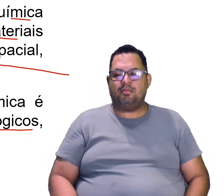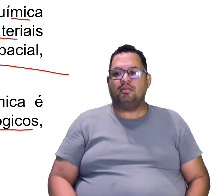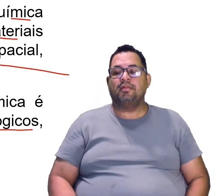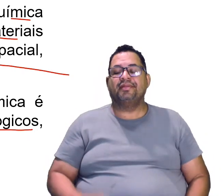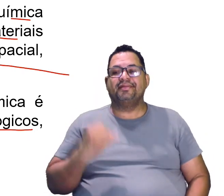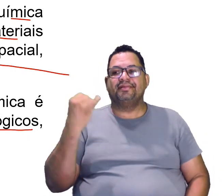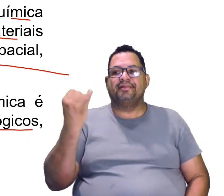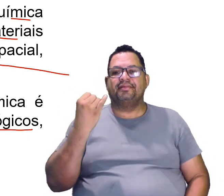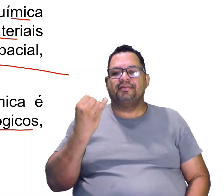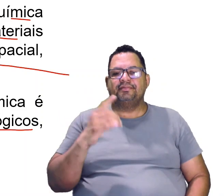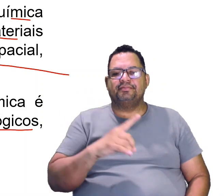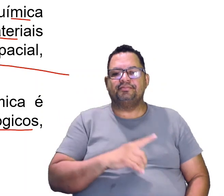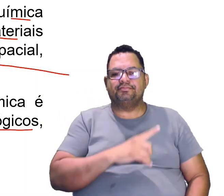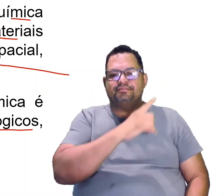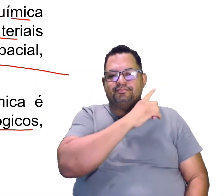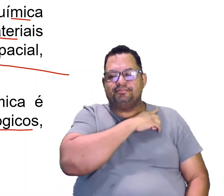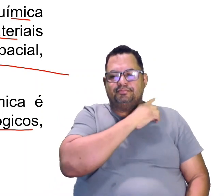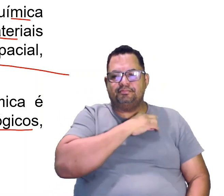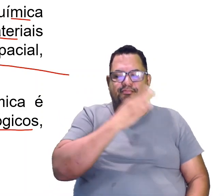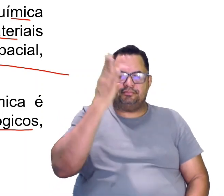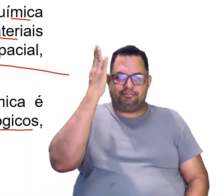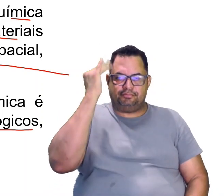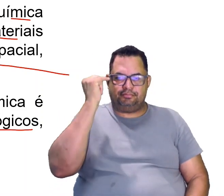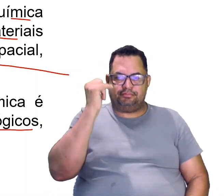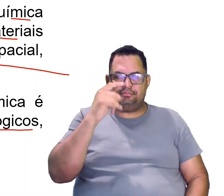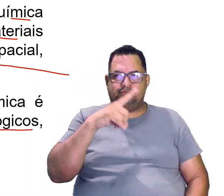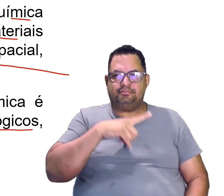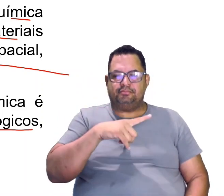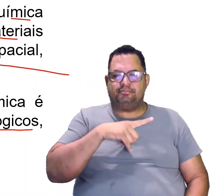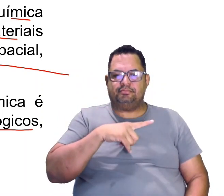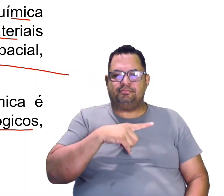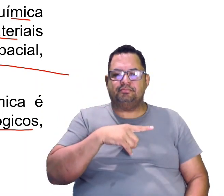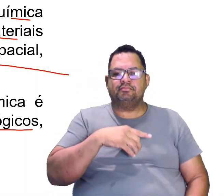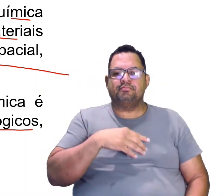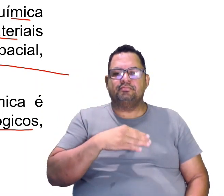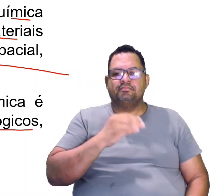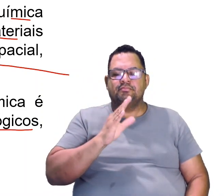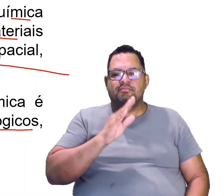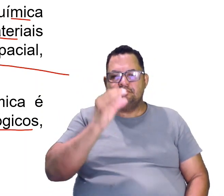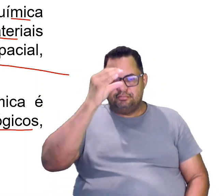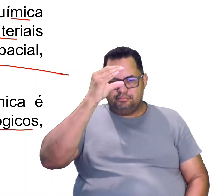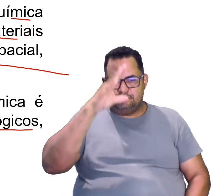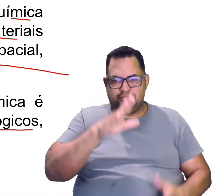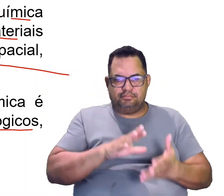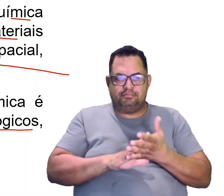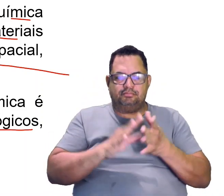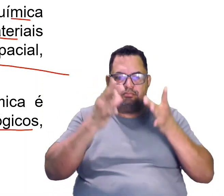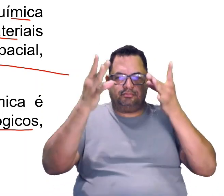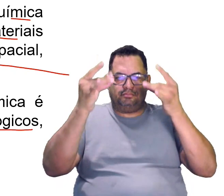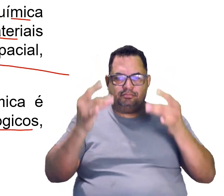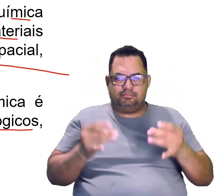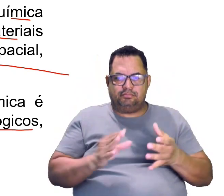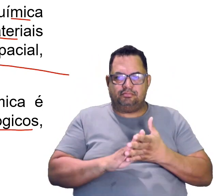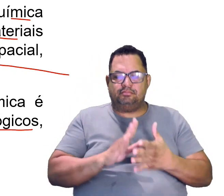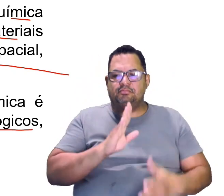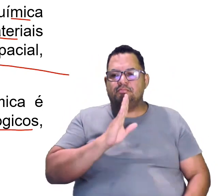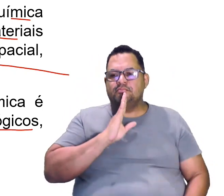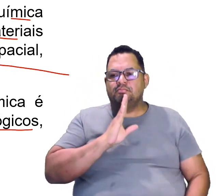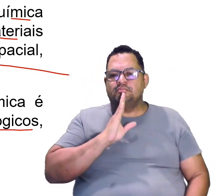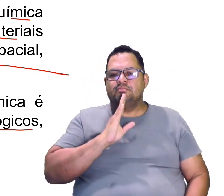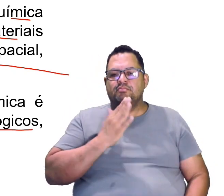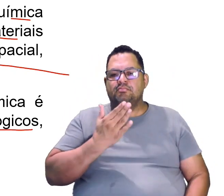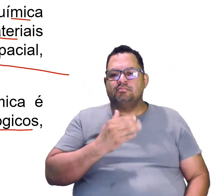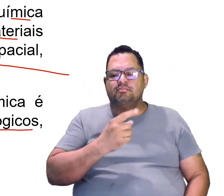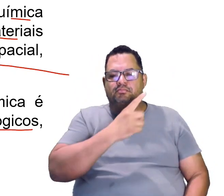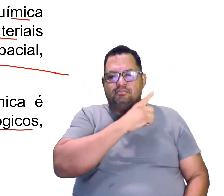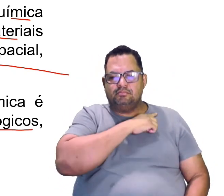ano do ensino médio, você saber que vai ter que conhecer, muito detalhe, muitos conhecimentos, seja